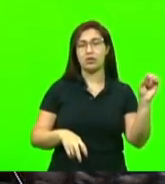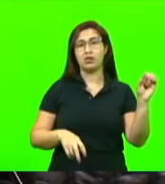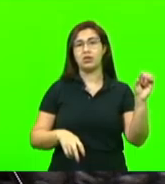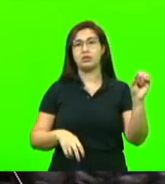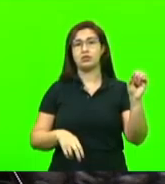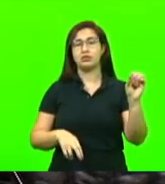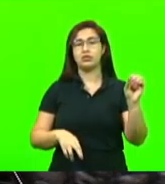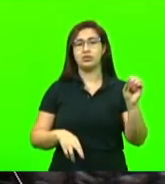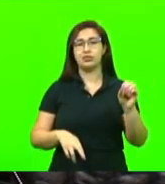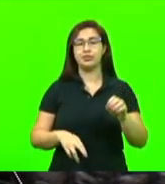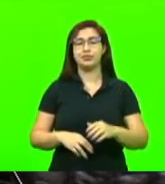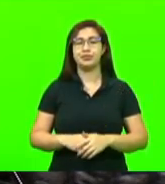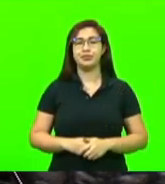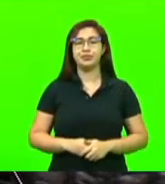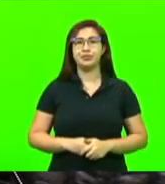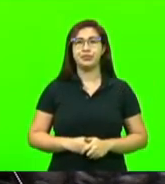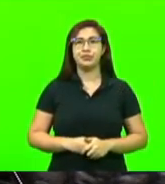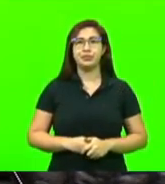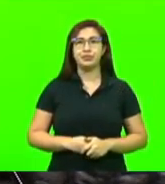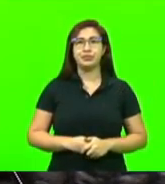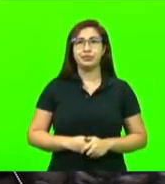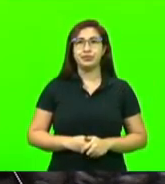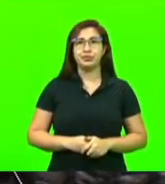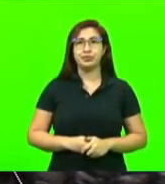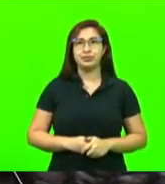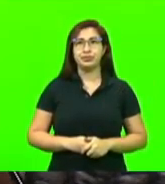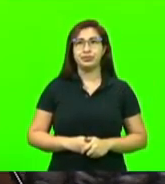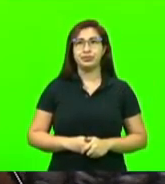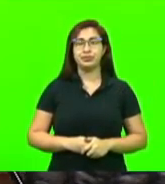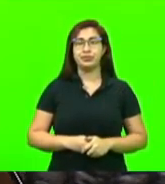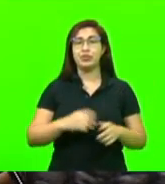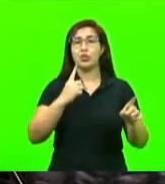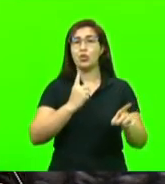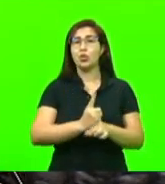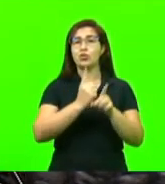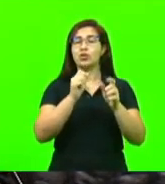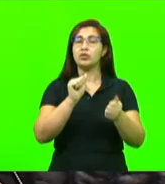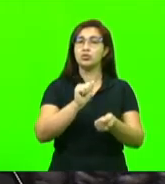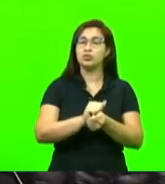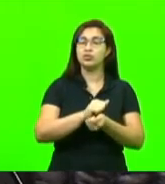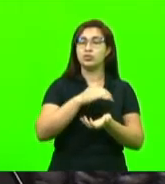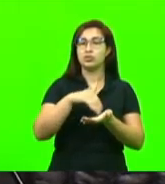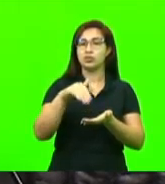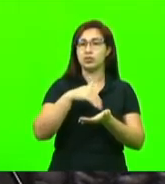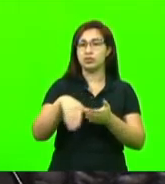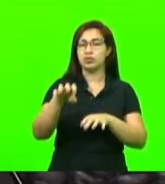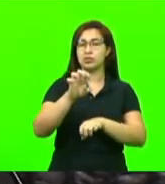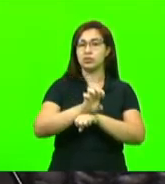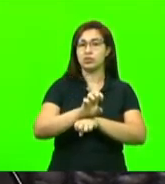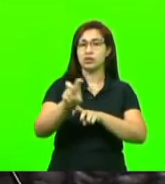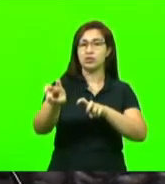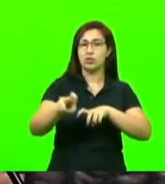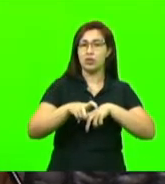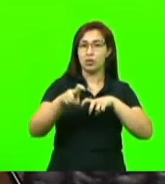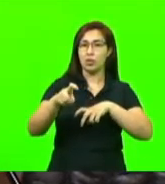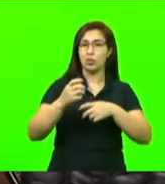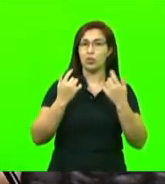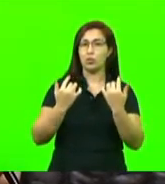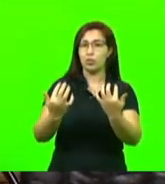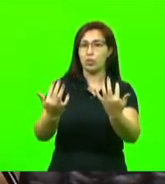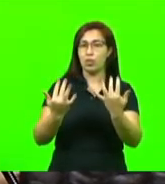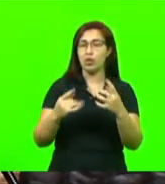participação efetiva nesse debate, na busca, junto com a Secretaria de Estado da Agricultura, com a Casa Civil, com